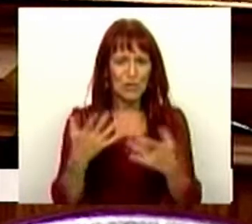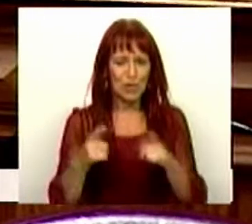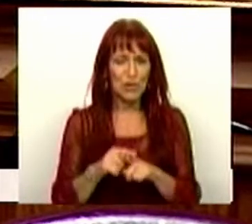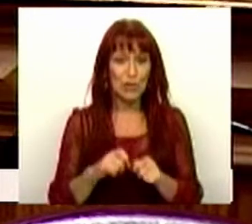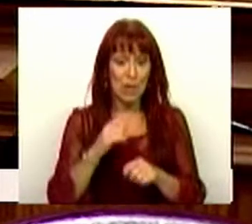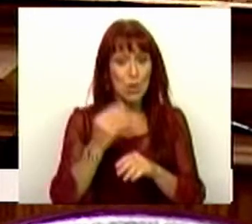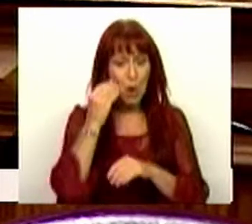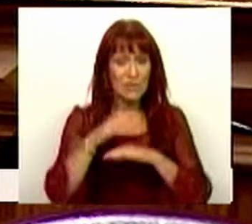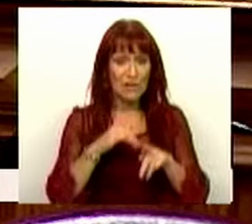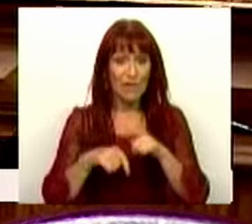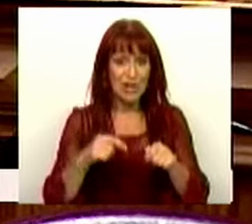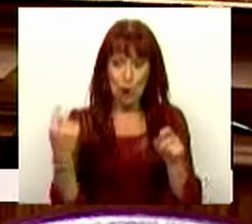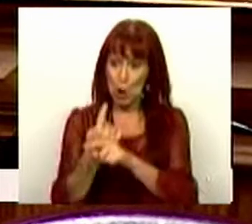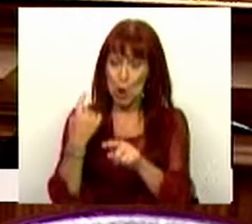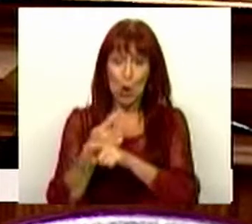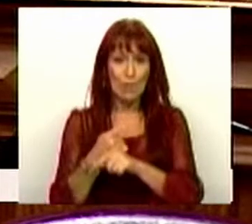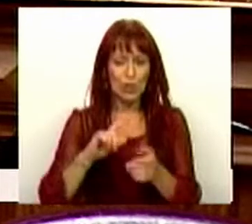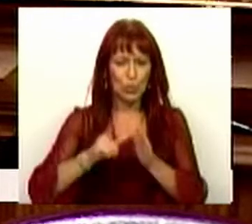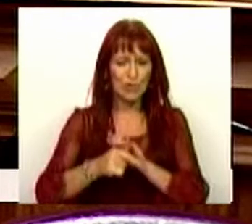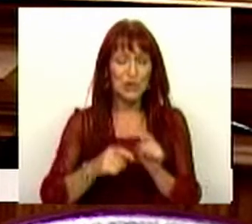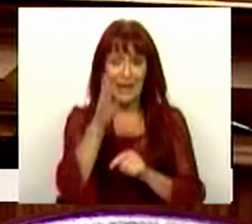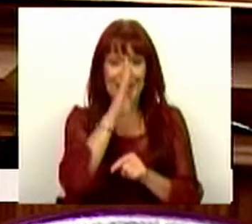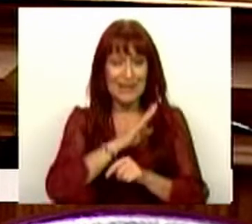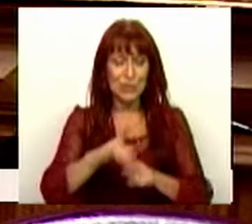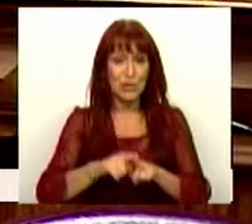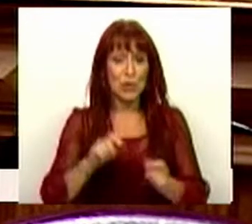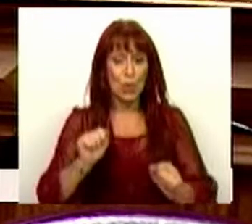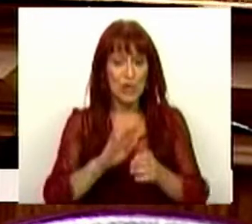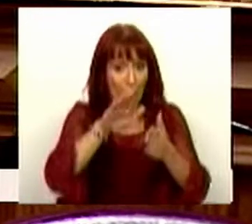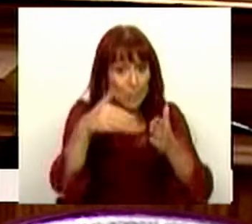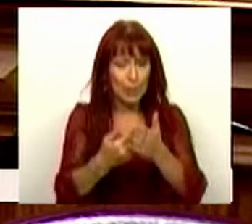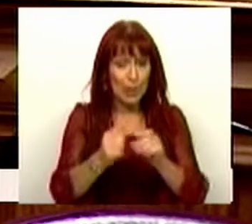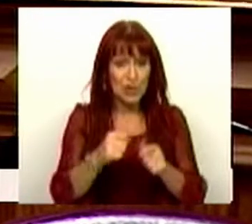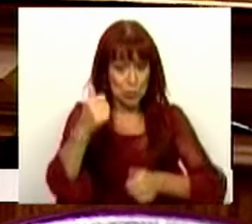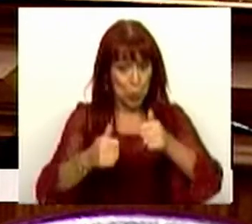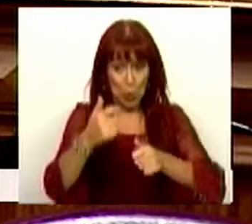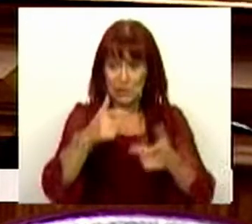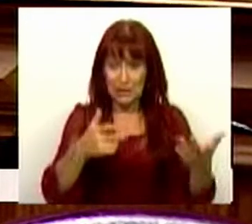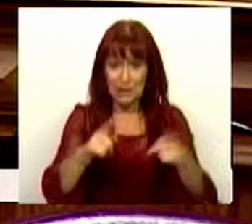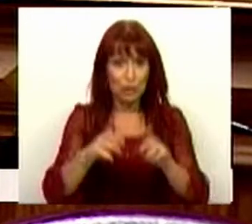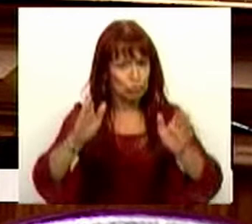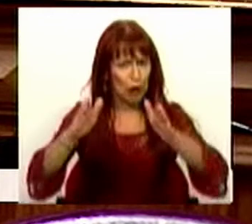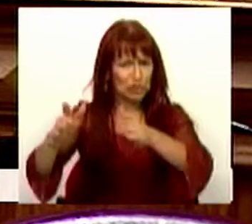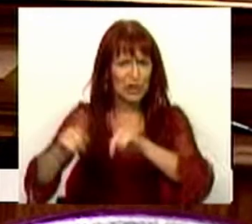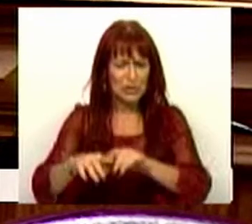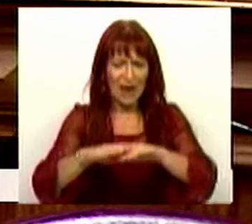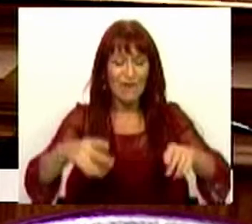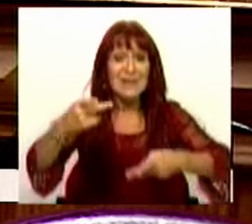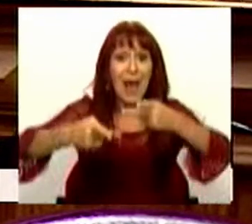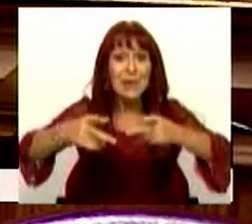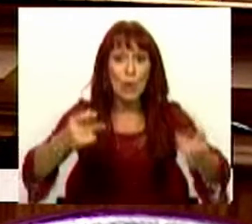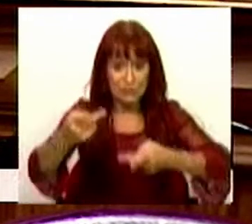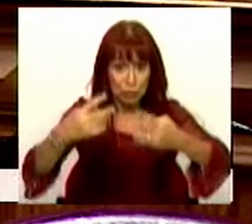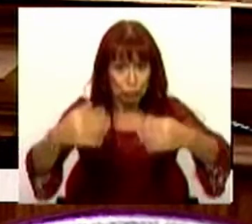o procedimento de aquisição do projeto de execução, cujas propostas dos concorrentes estão já em fase de análise